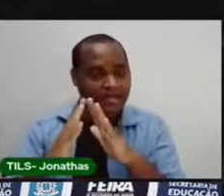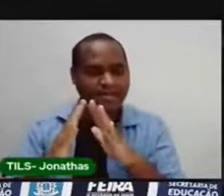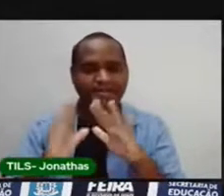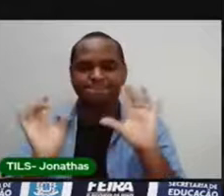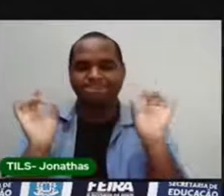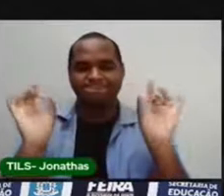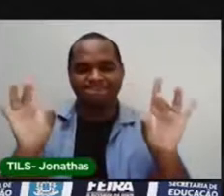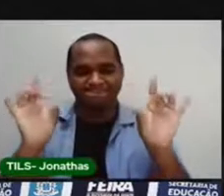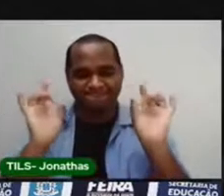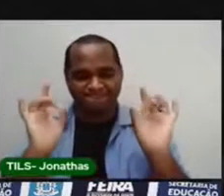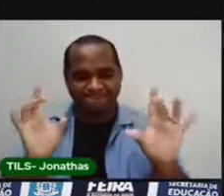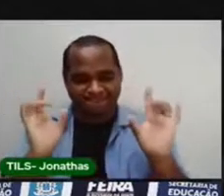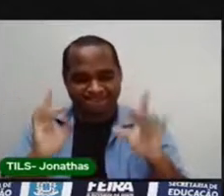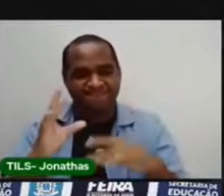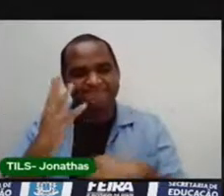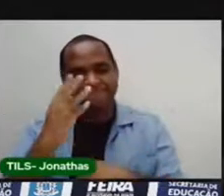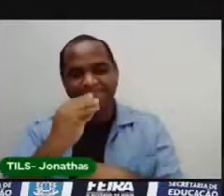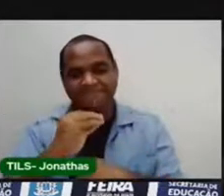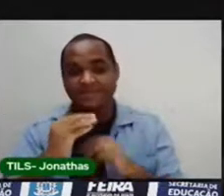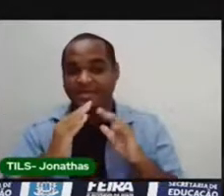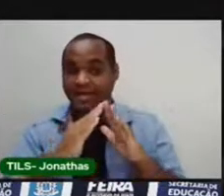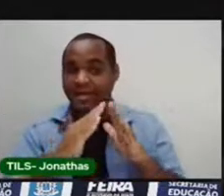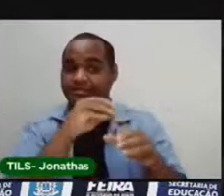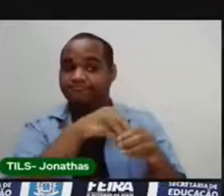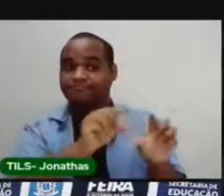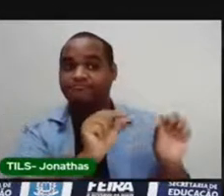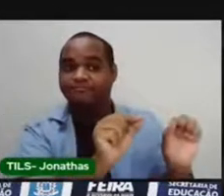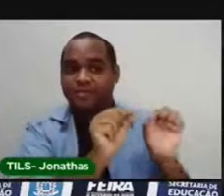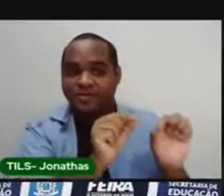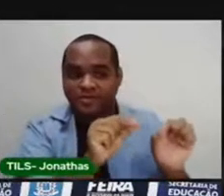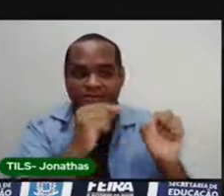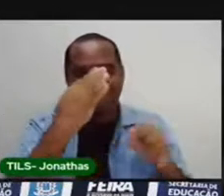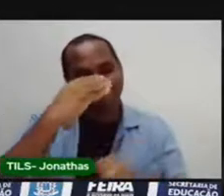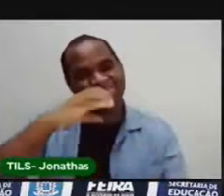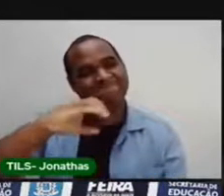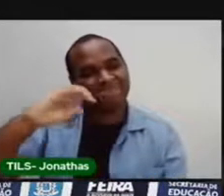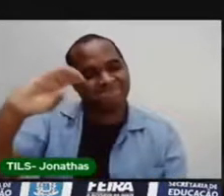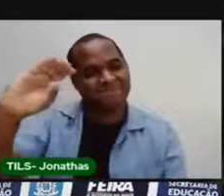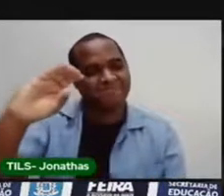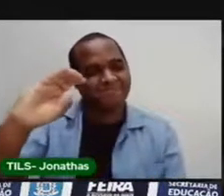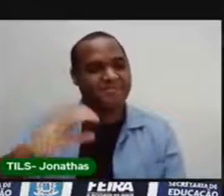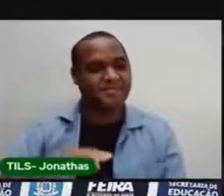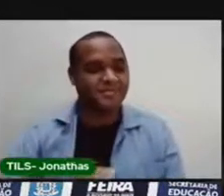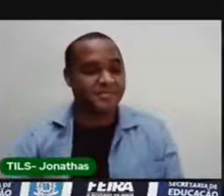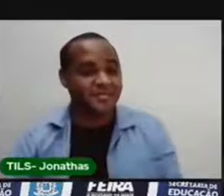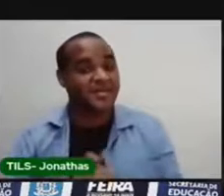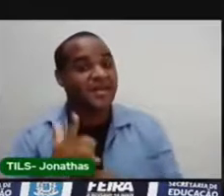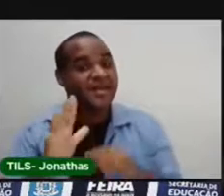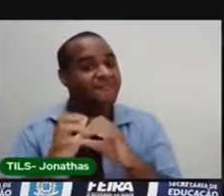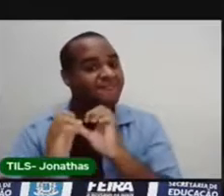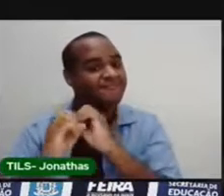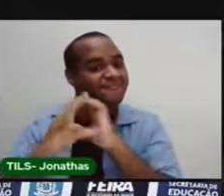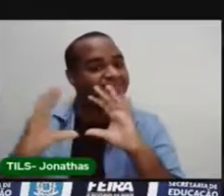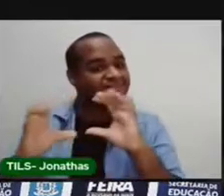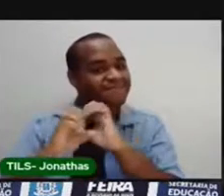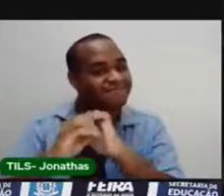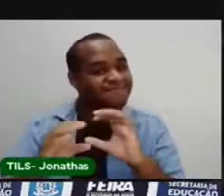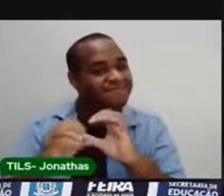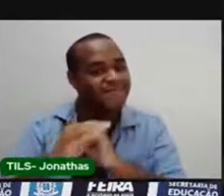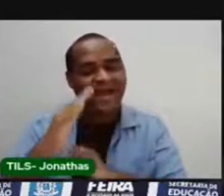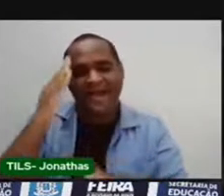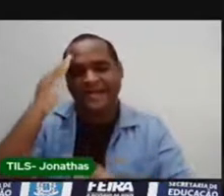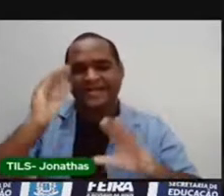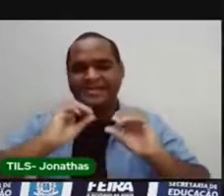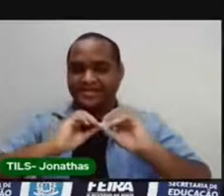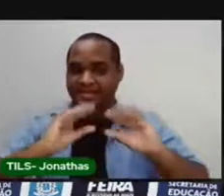casa é elegante. Quem mora nela é o elefante. E descobri de